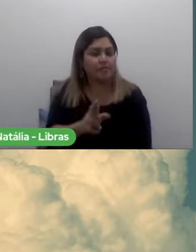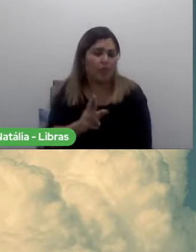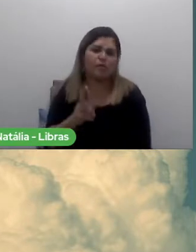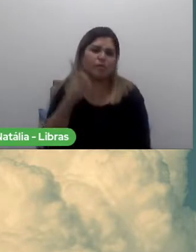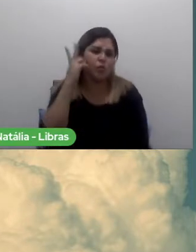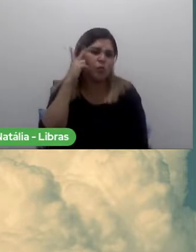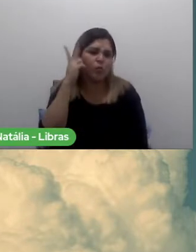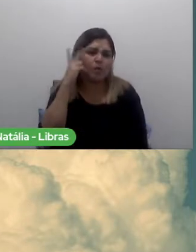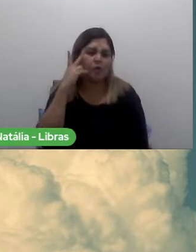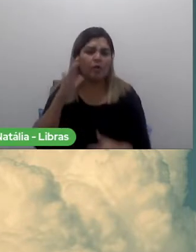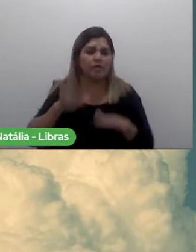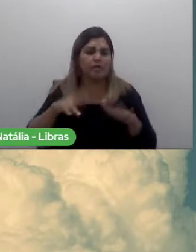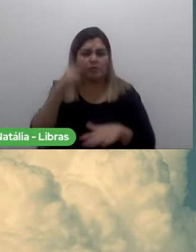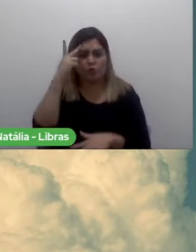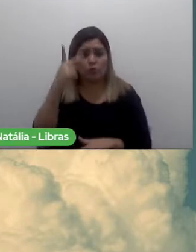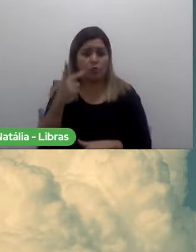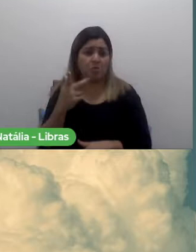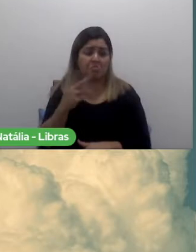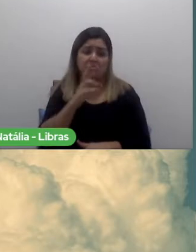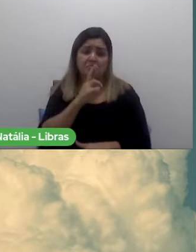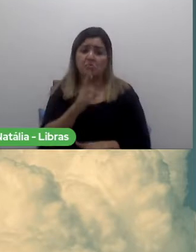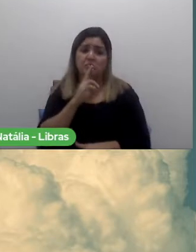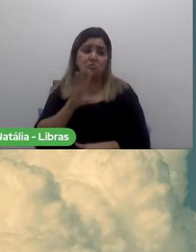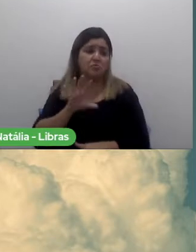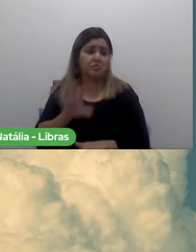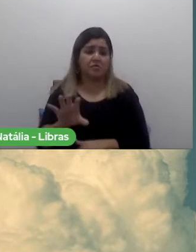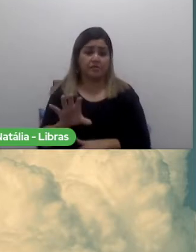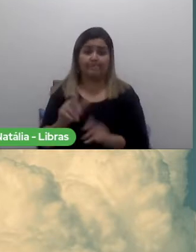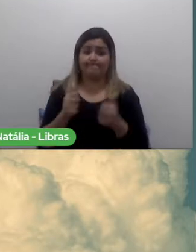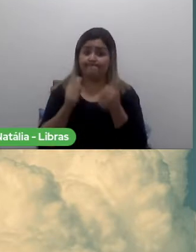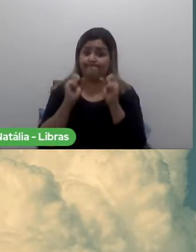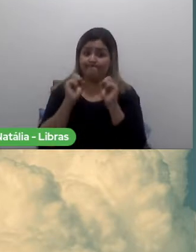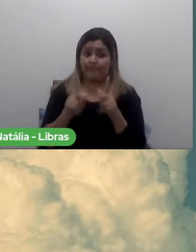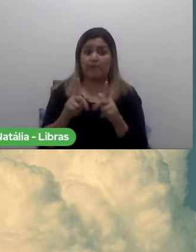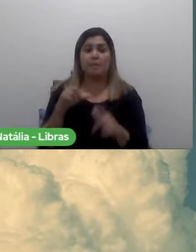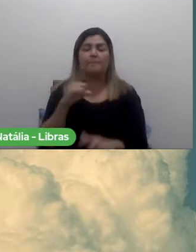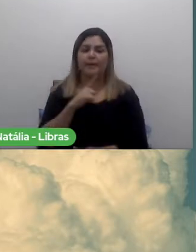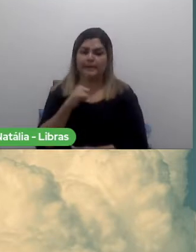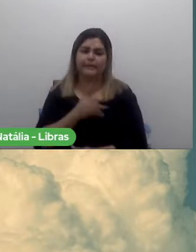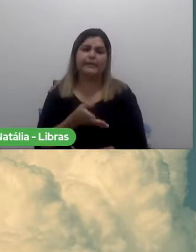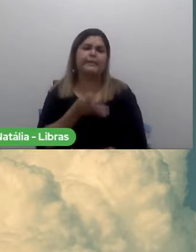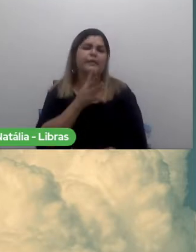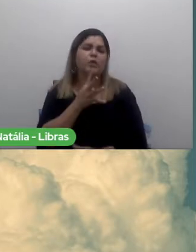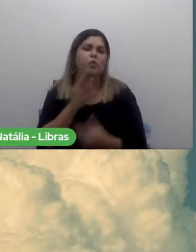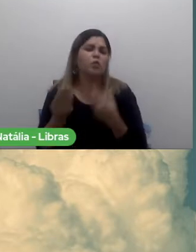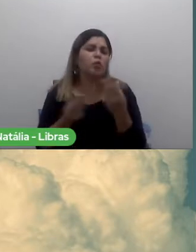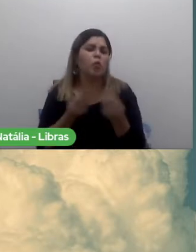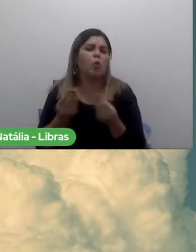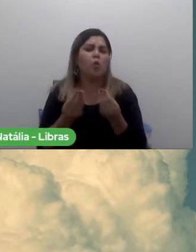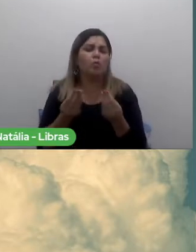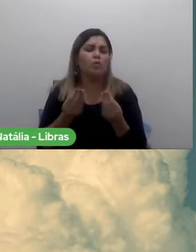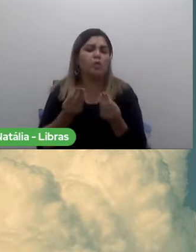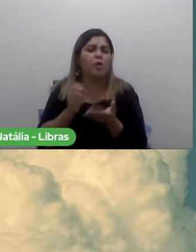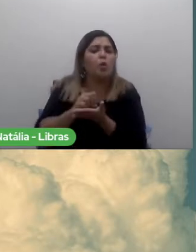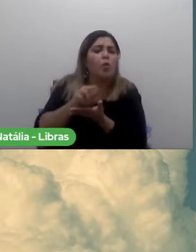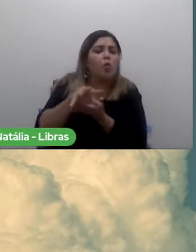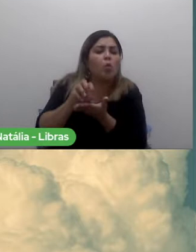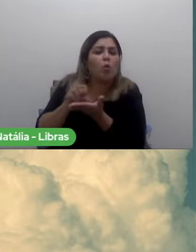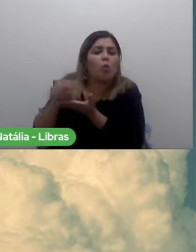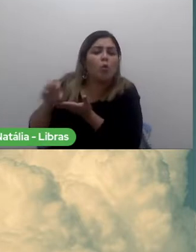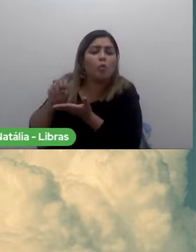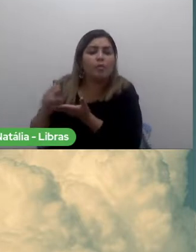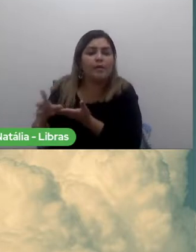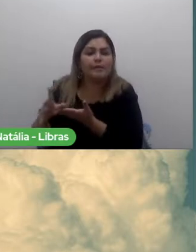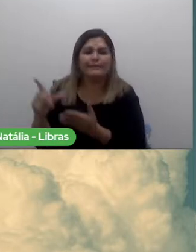pergunta. Ok, e assumindo que existe esse conhecimento, como é que ele é compartilhado? Tá? Então, são